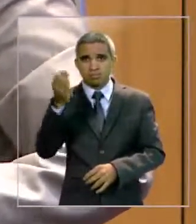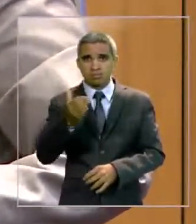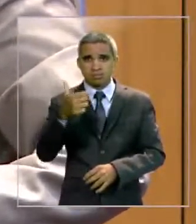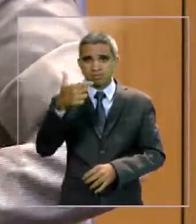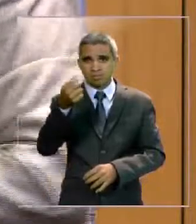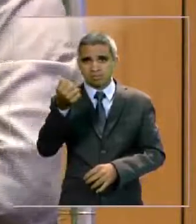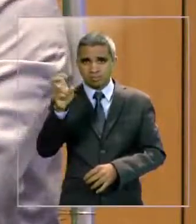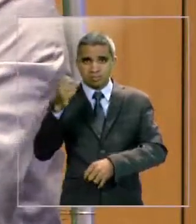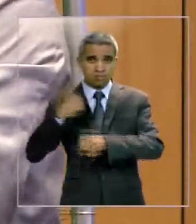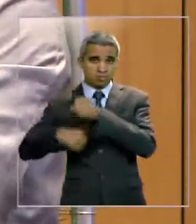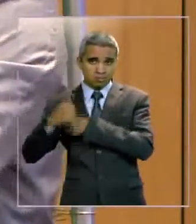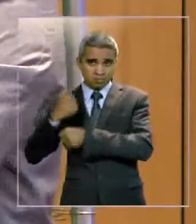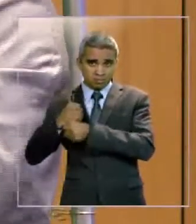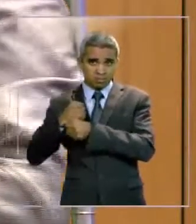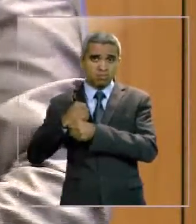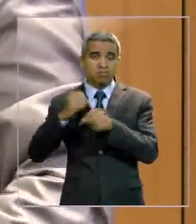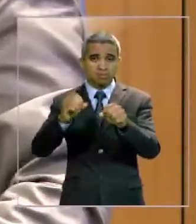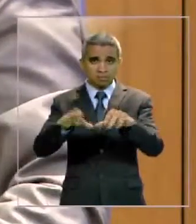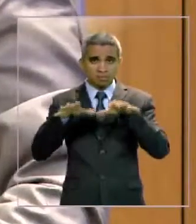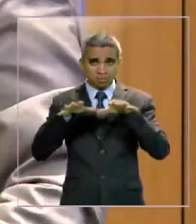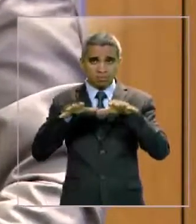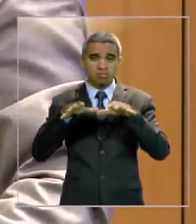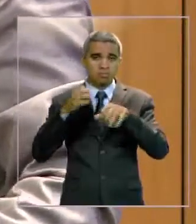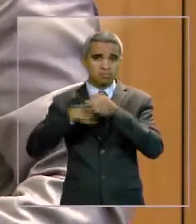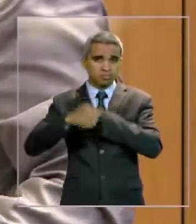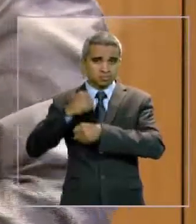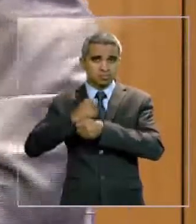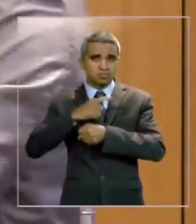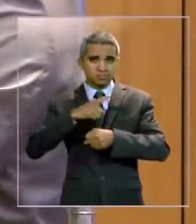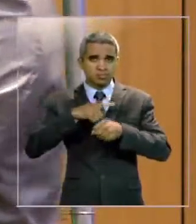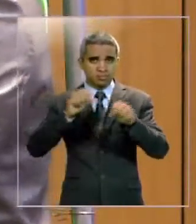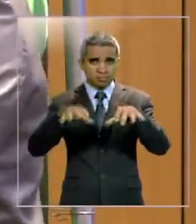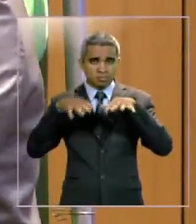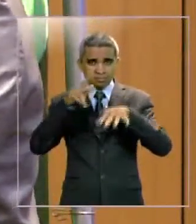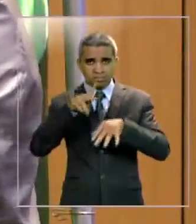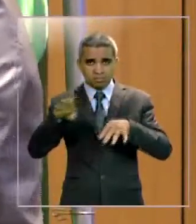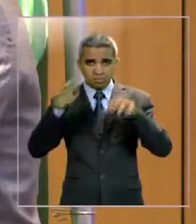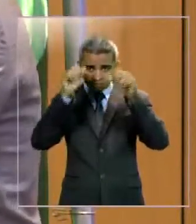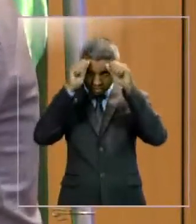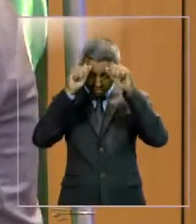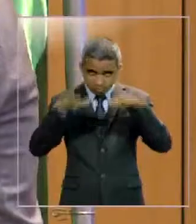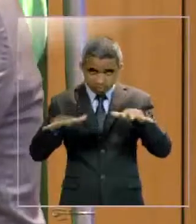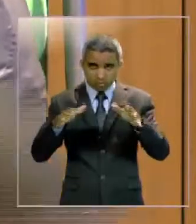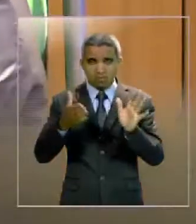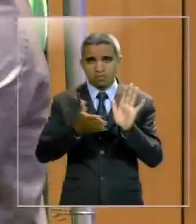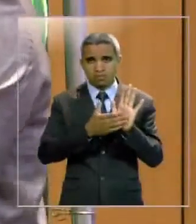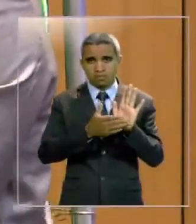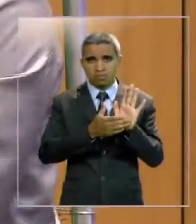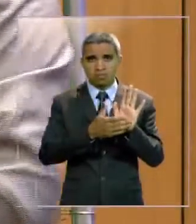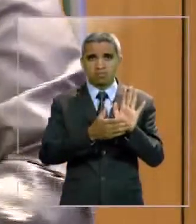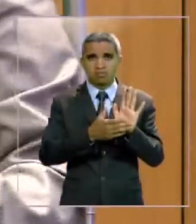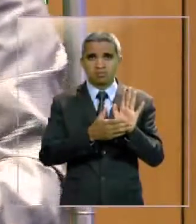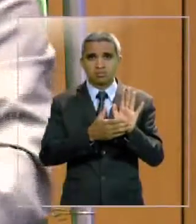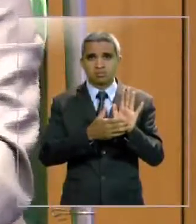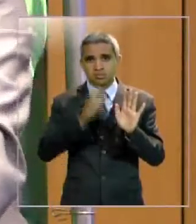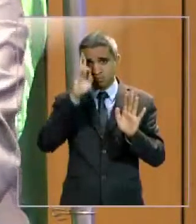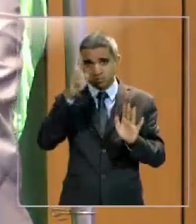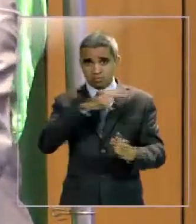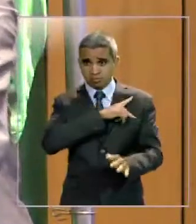médico voltado para o câncer. Mas, enfim, tenho pautado a minha gestão, a